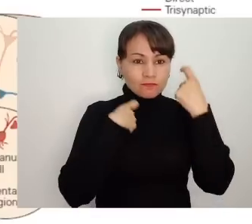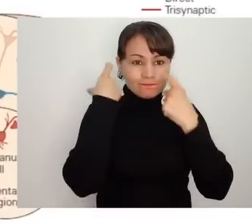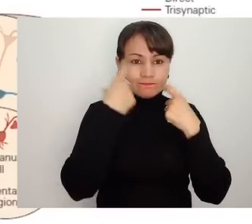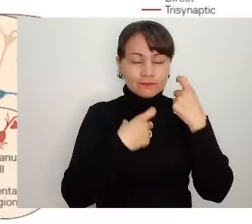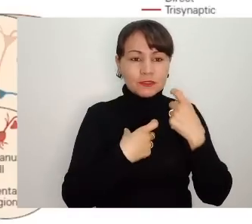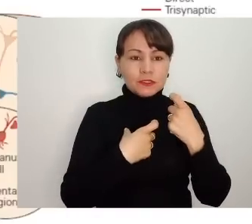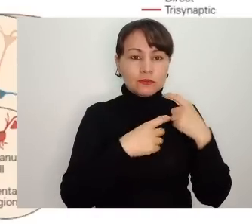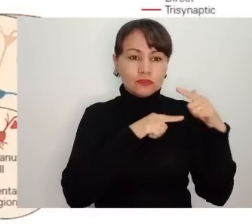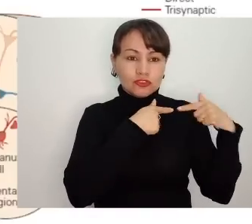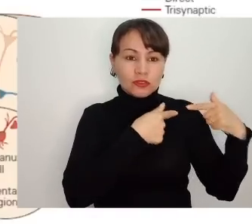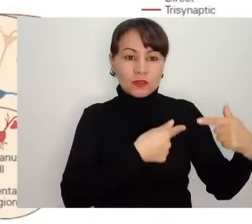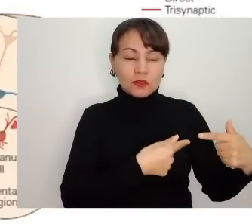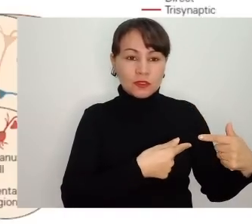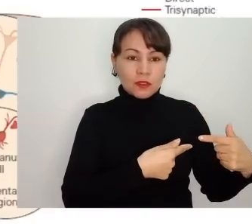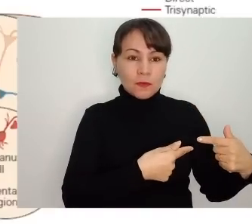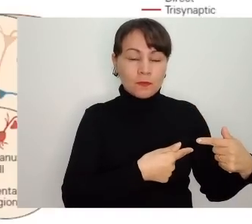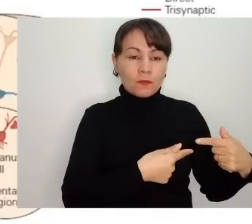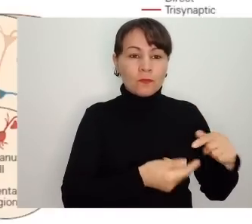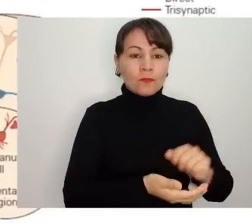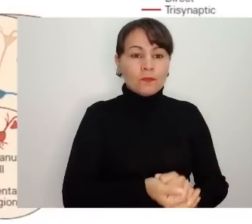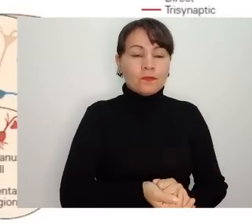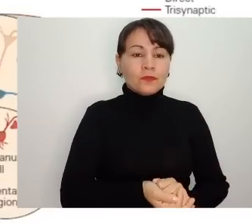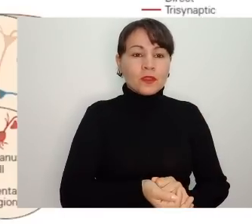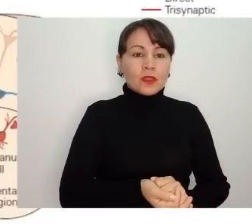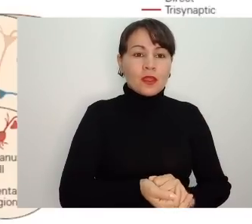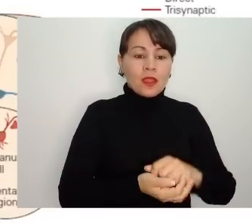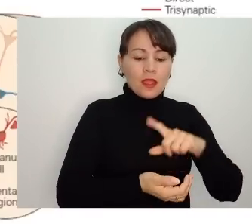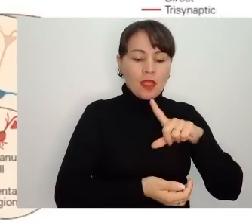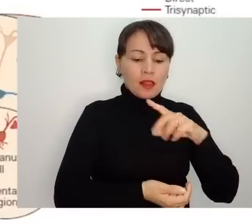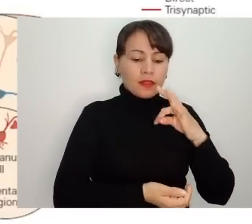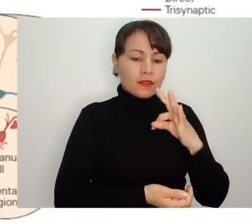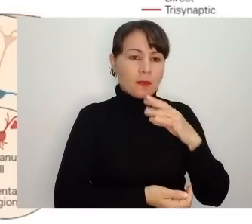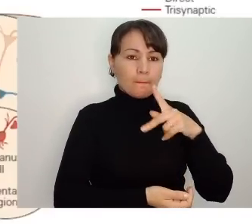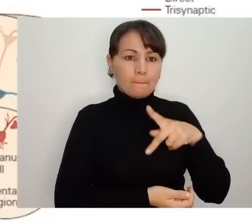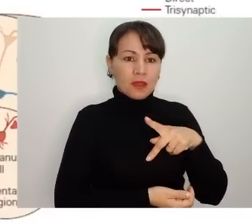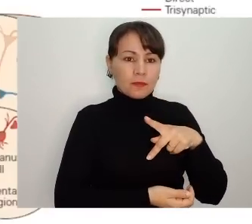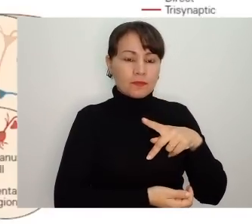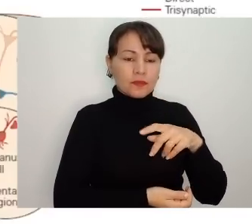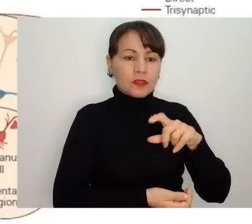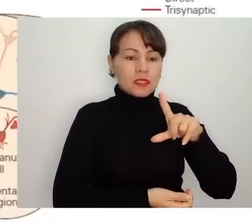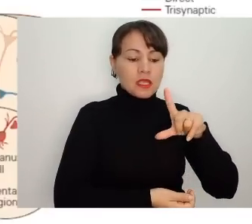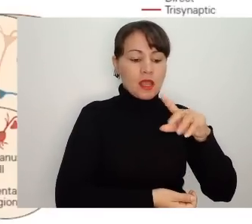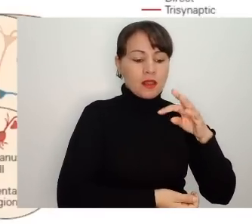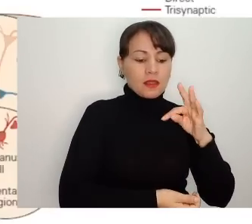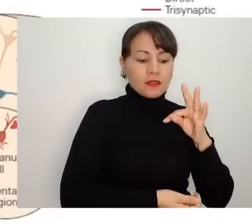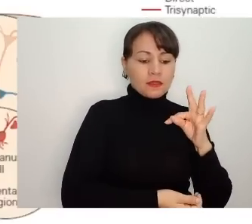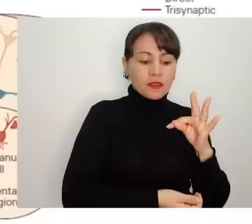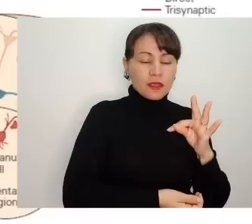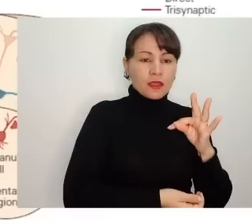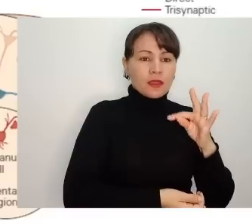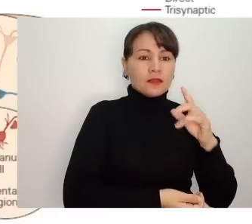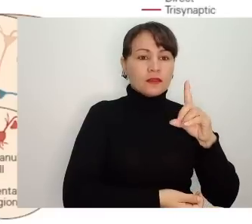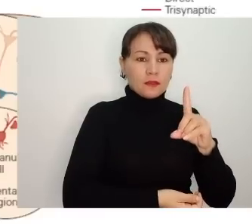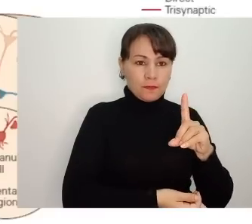com a modificação da expressão gênica, nós chamamos isto de LTP e LTD, ou seja,